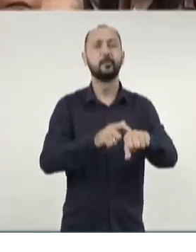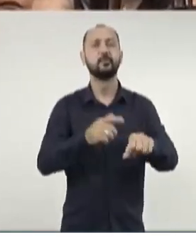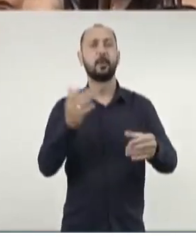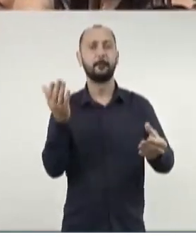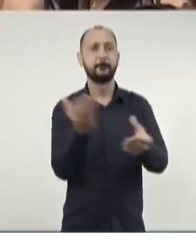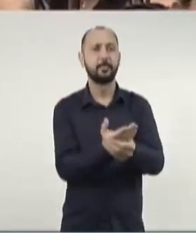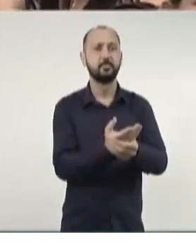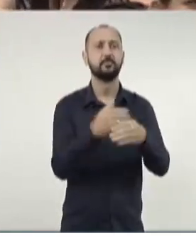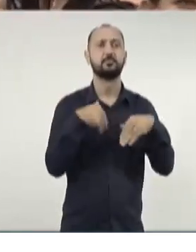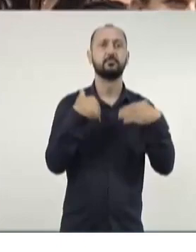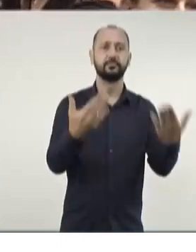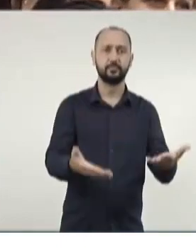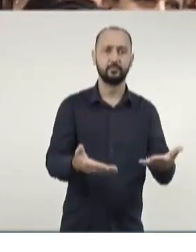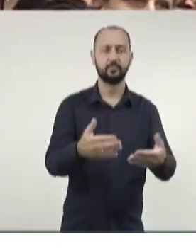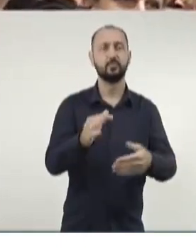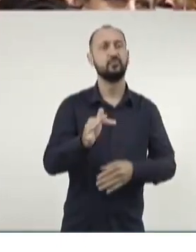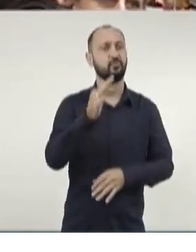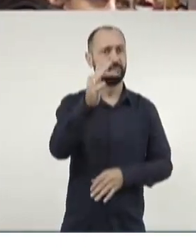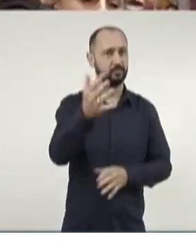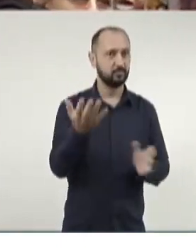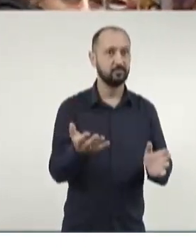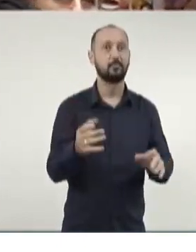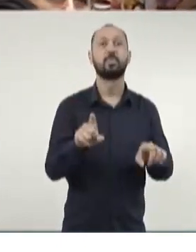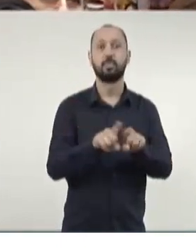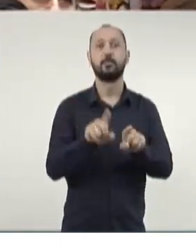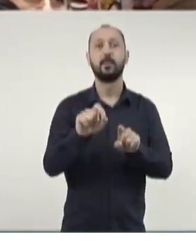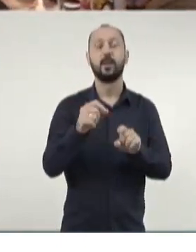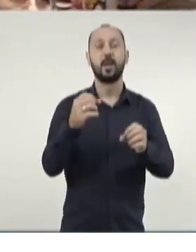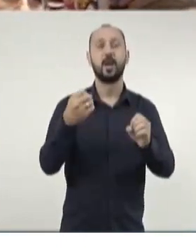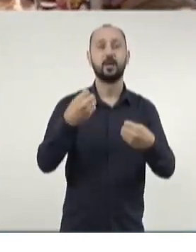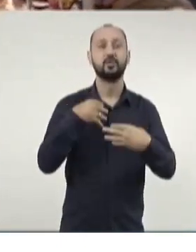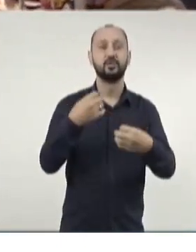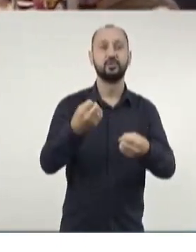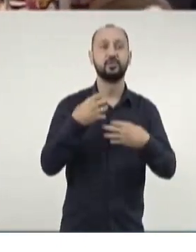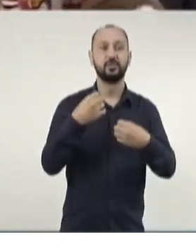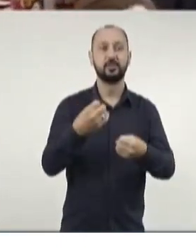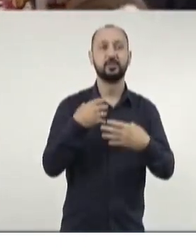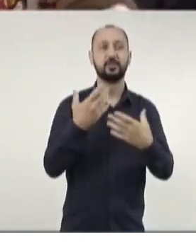processo, sei lá eu que outras coisas. Isso também é ensinado